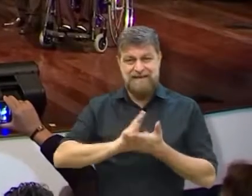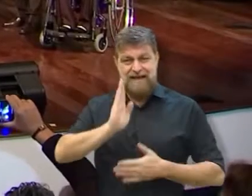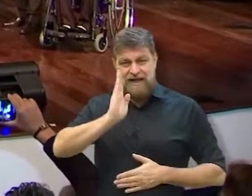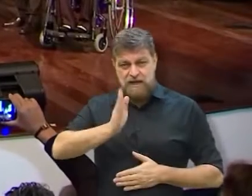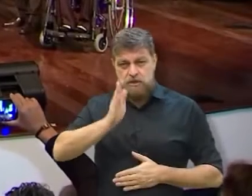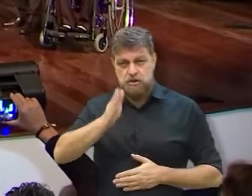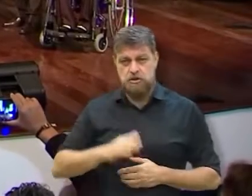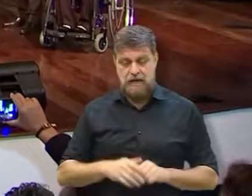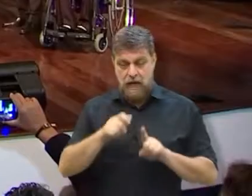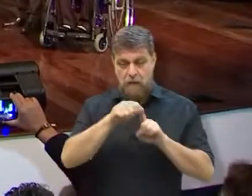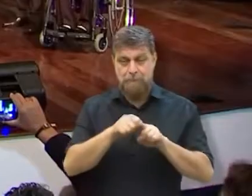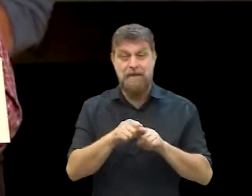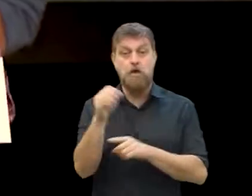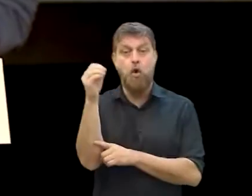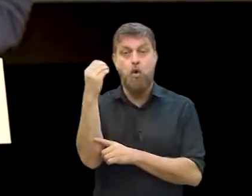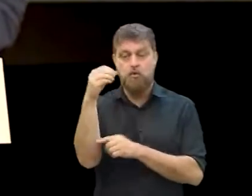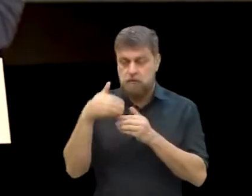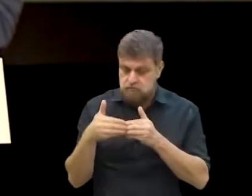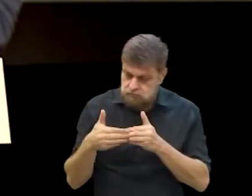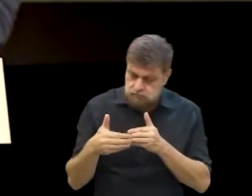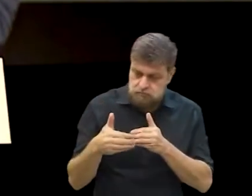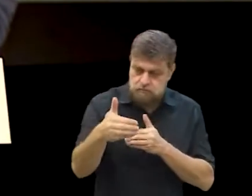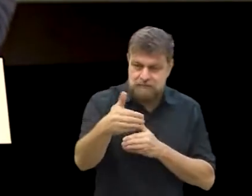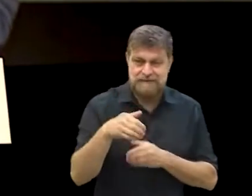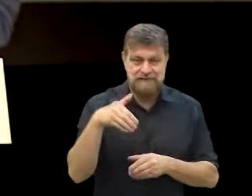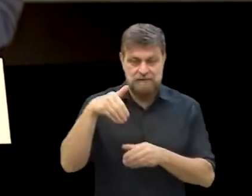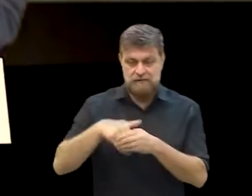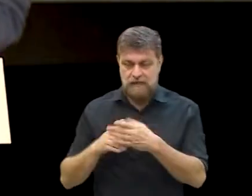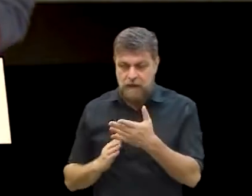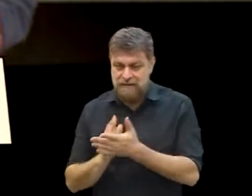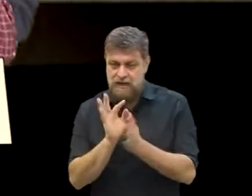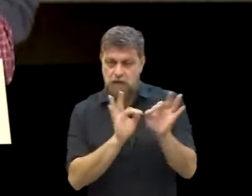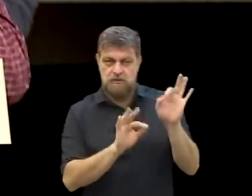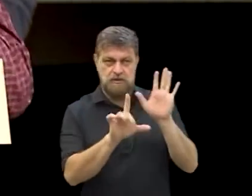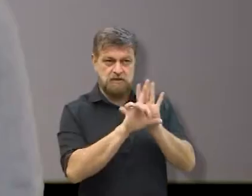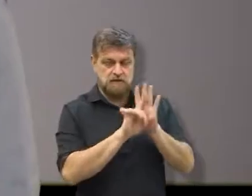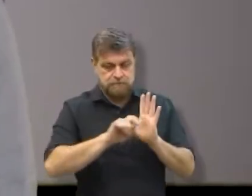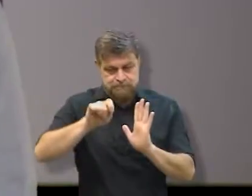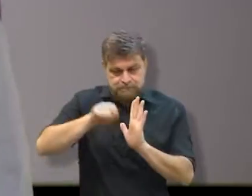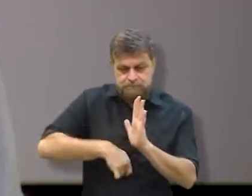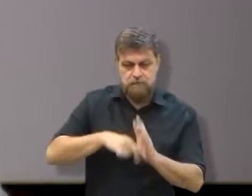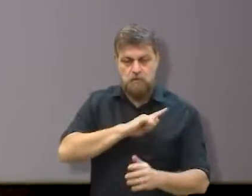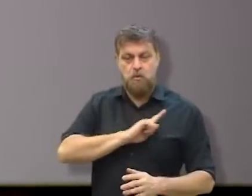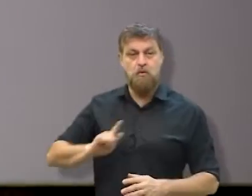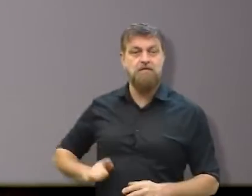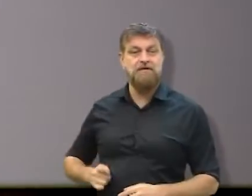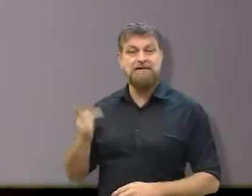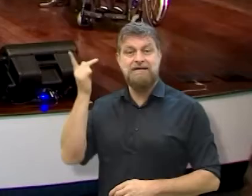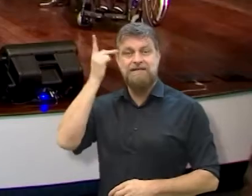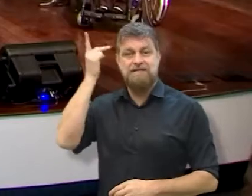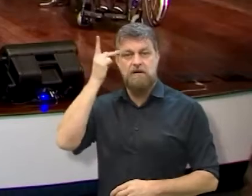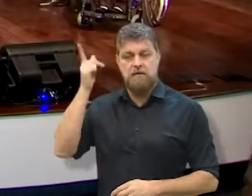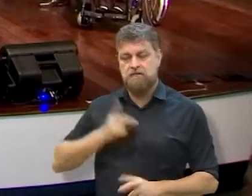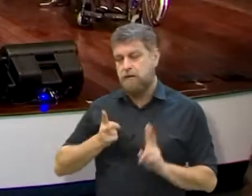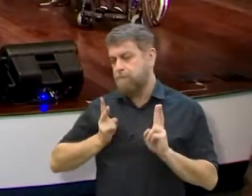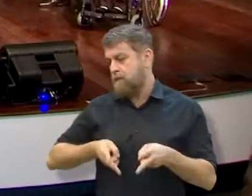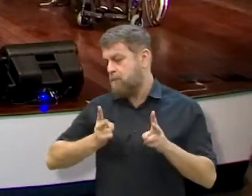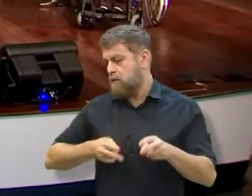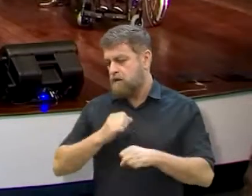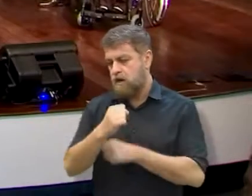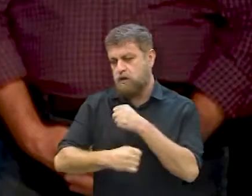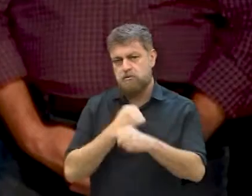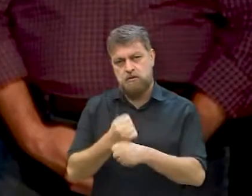serão destinados já a partir deste mês de outubro e, se aprovado um projeto de lei assinado pelo governo estadual,